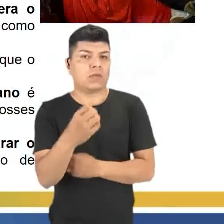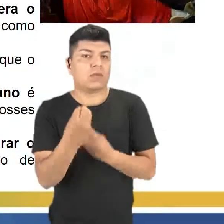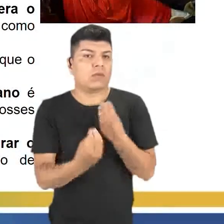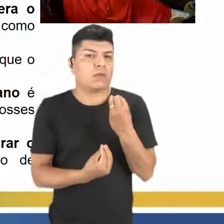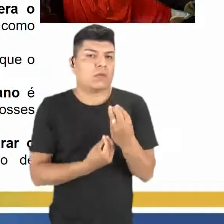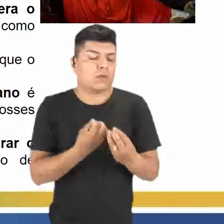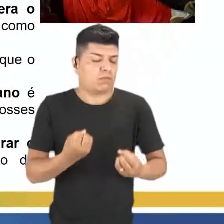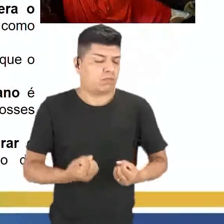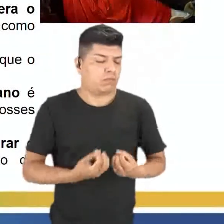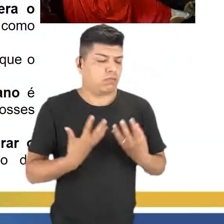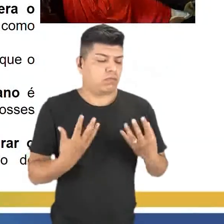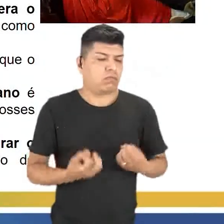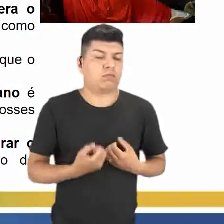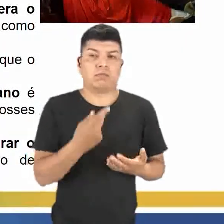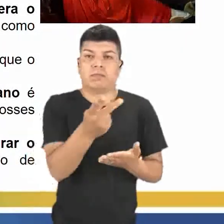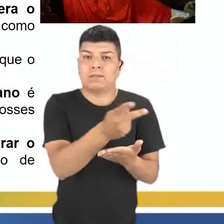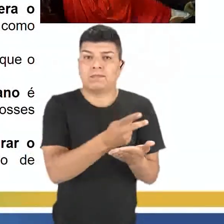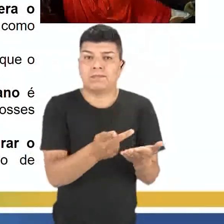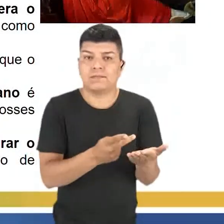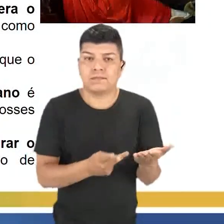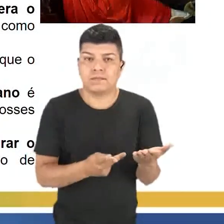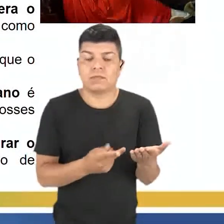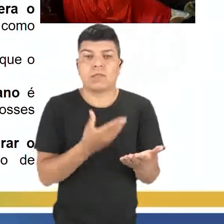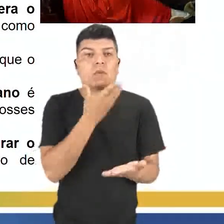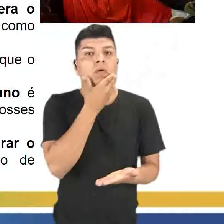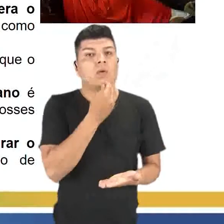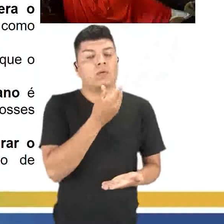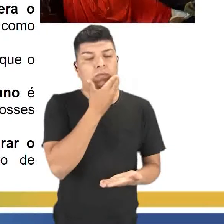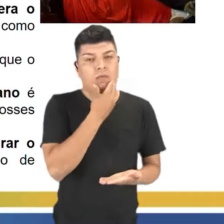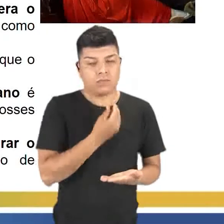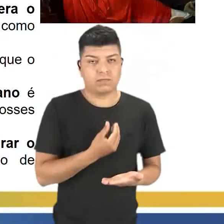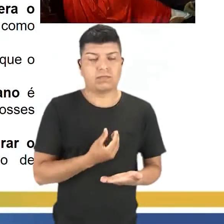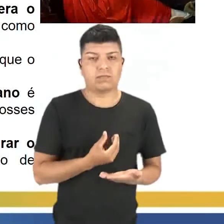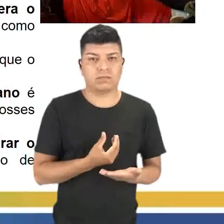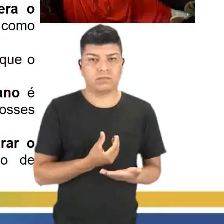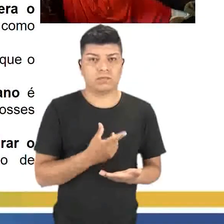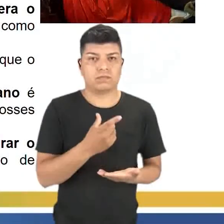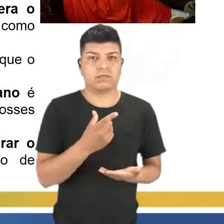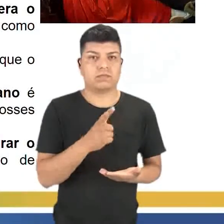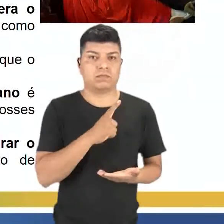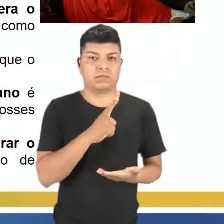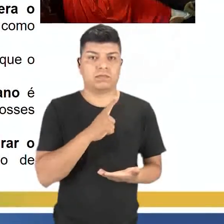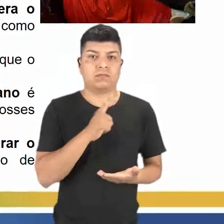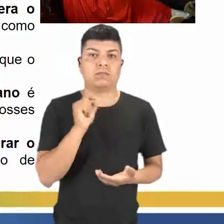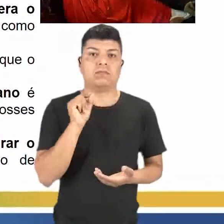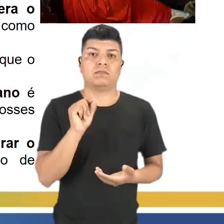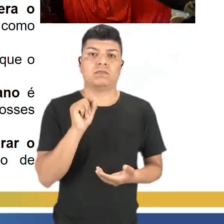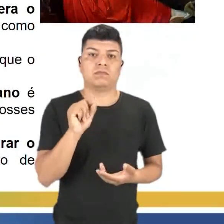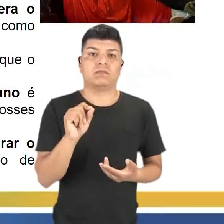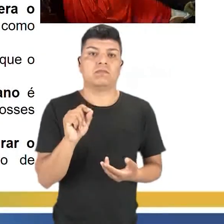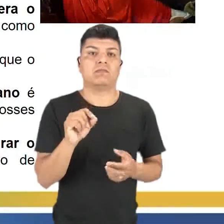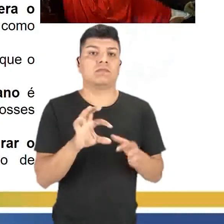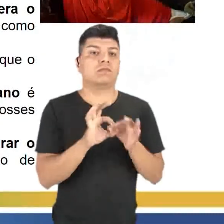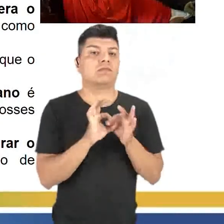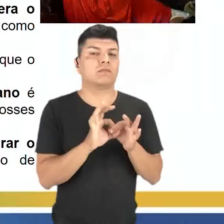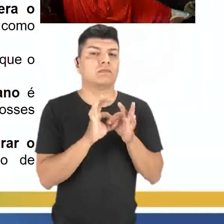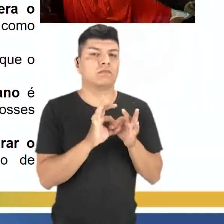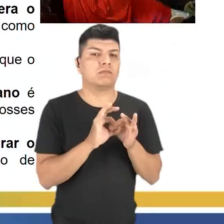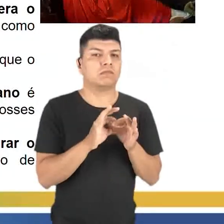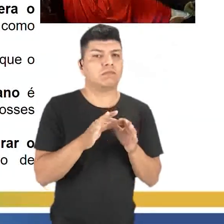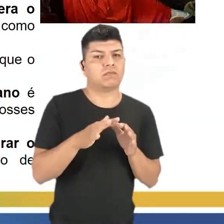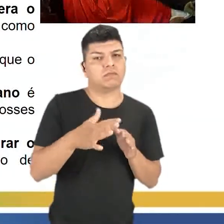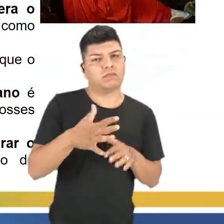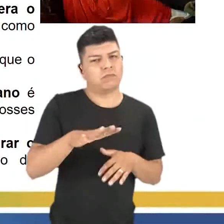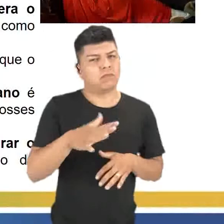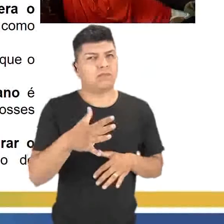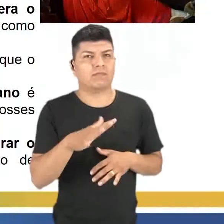expressar poeticamente? É que o homem ele tem que estabelecer uma relação mediana entre o